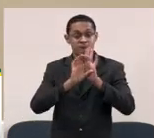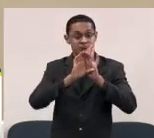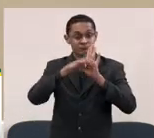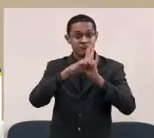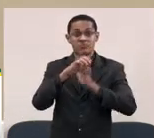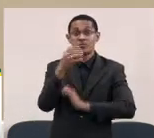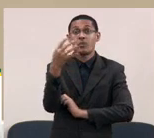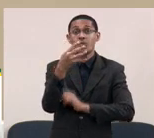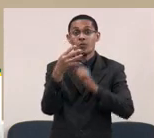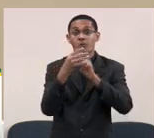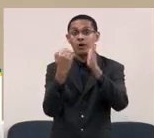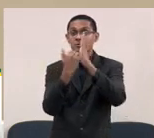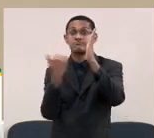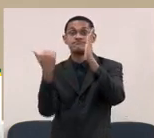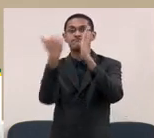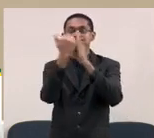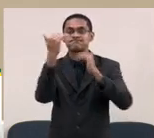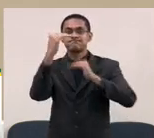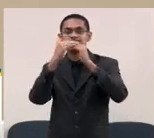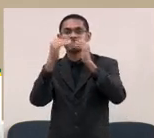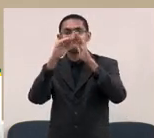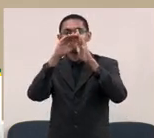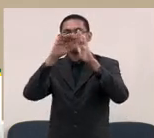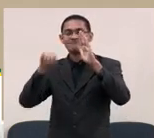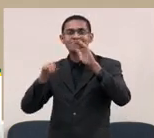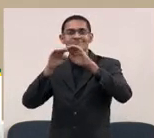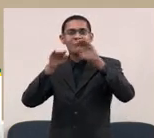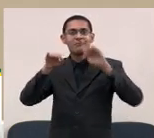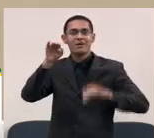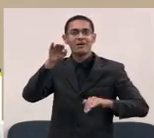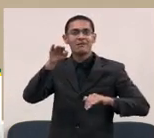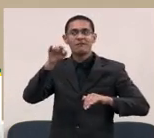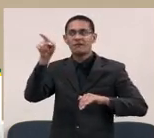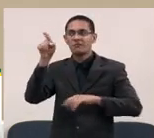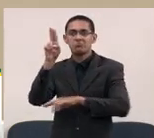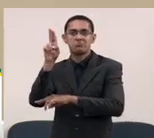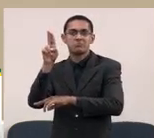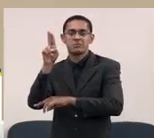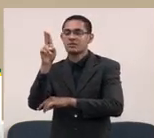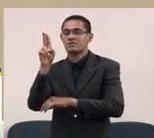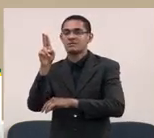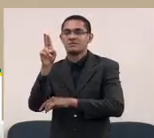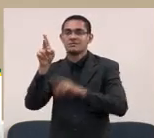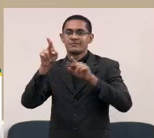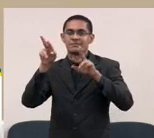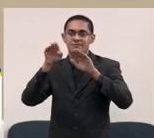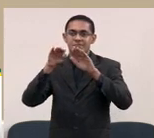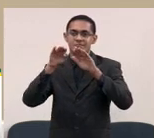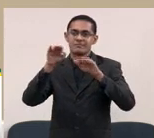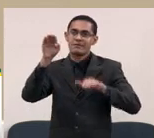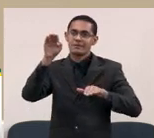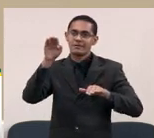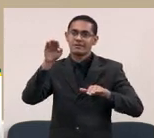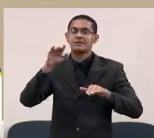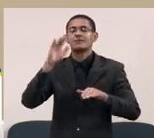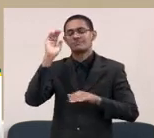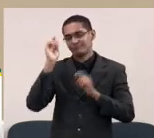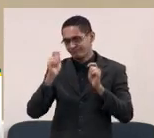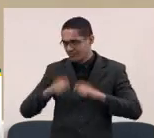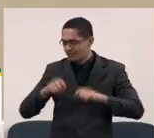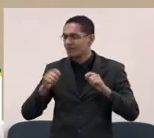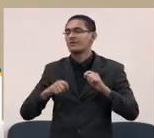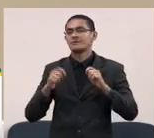é superior ao conceito da nossa co-irmã Unifap. Então, nós temos boas condições de crescer e